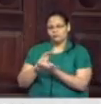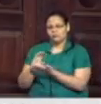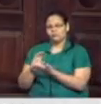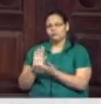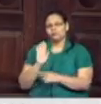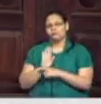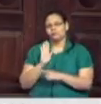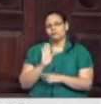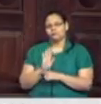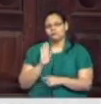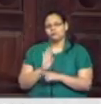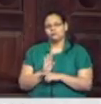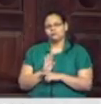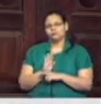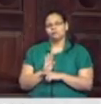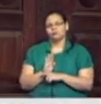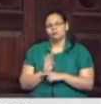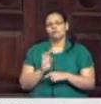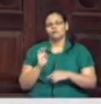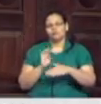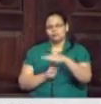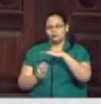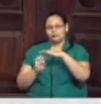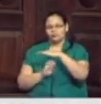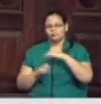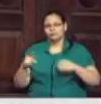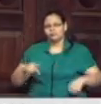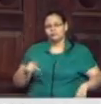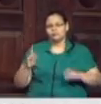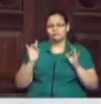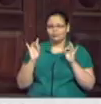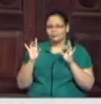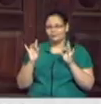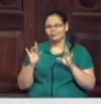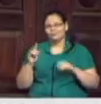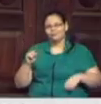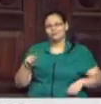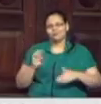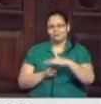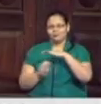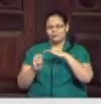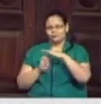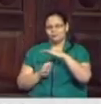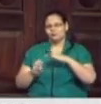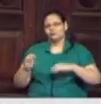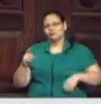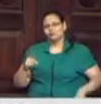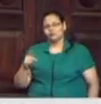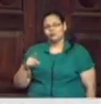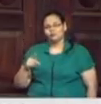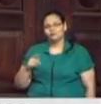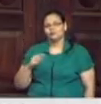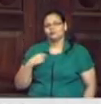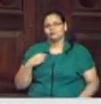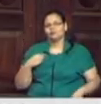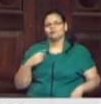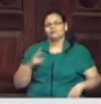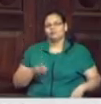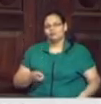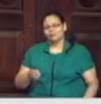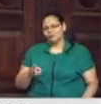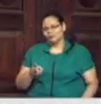defender as petroleiras, em especial a Petrobras. A gente tem acompanhado já há muito,